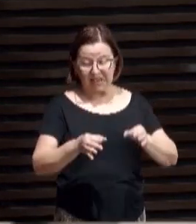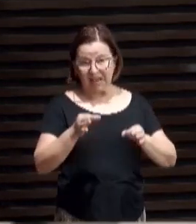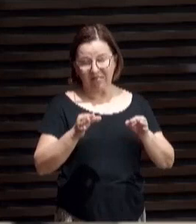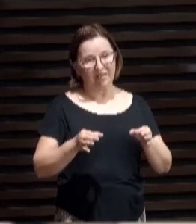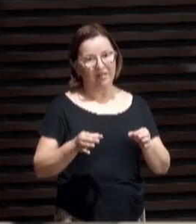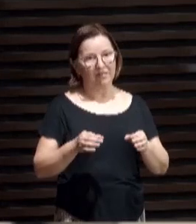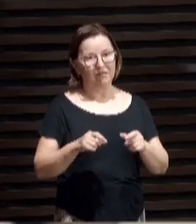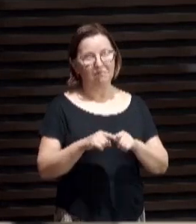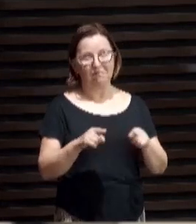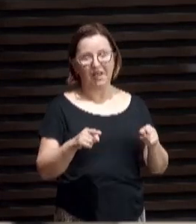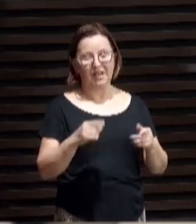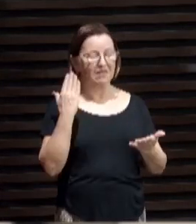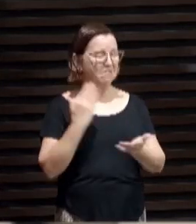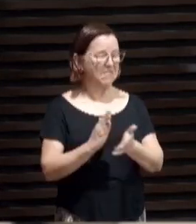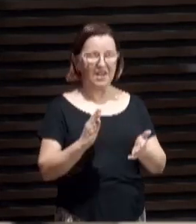de analisar.